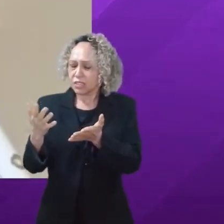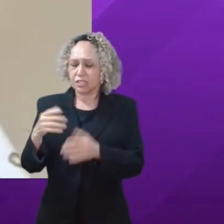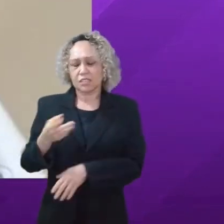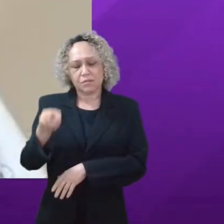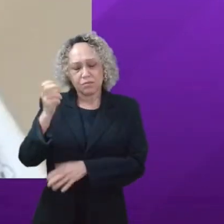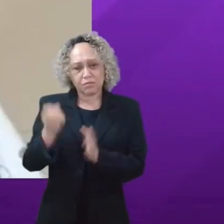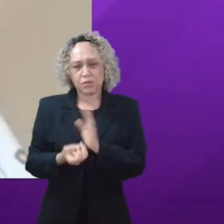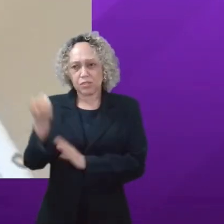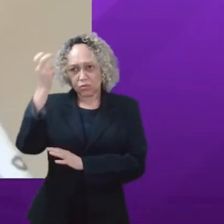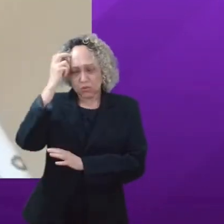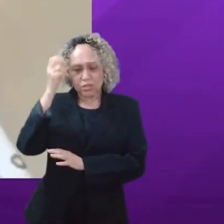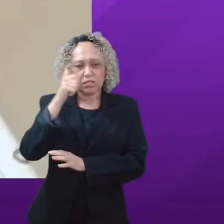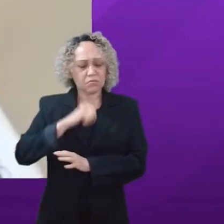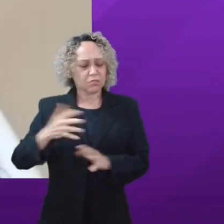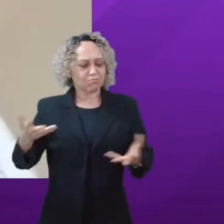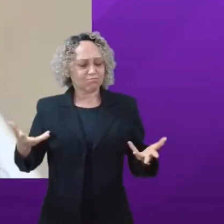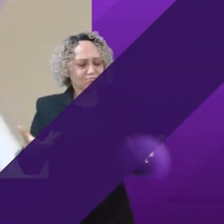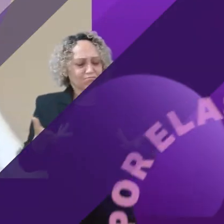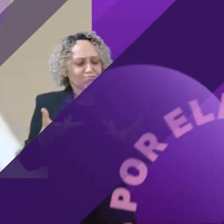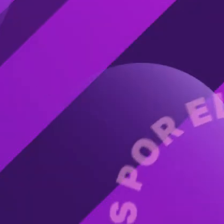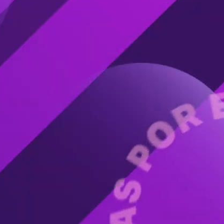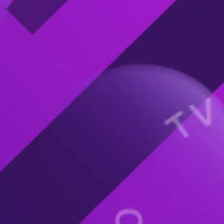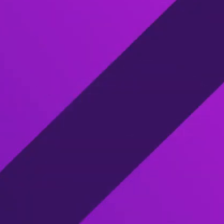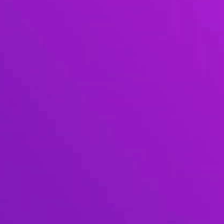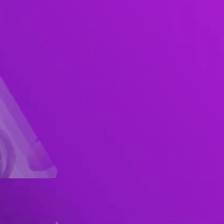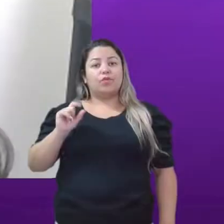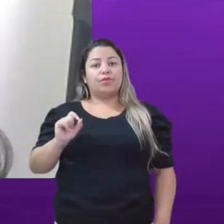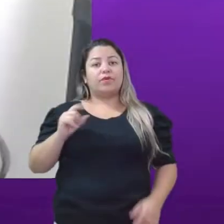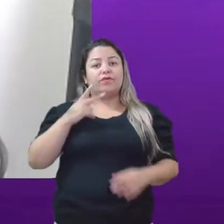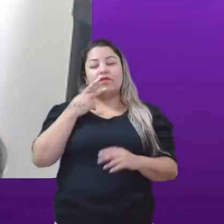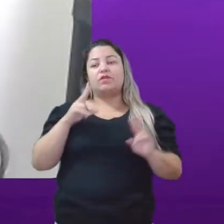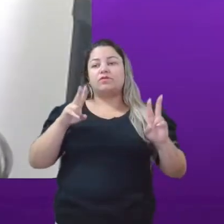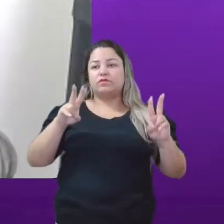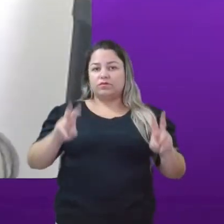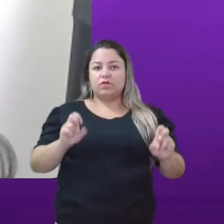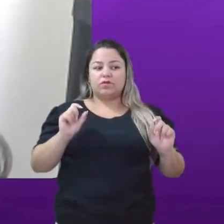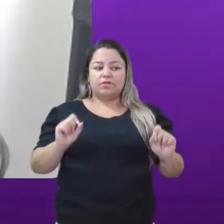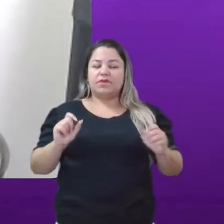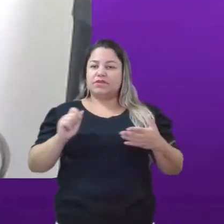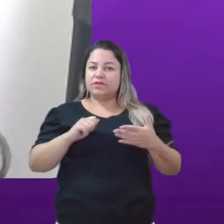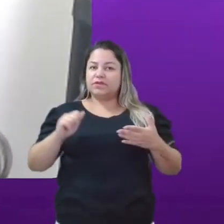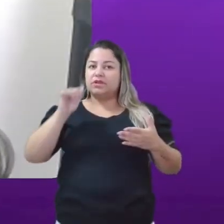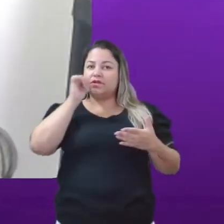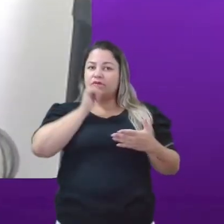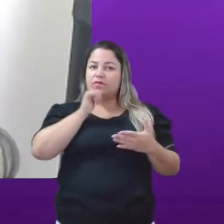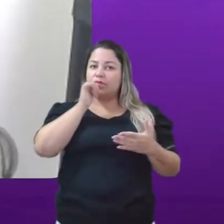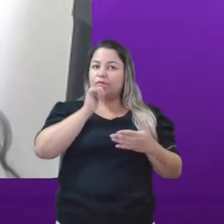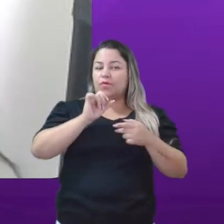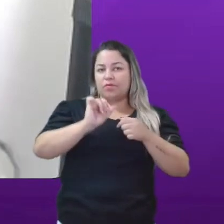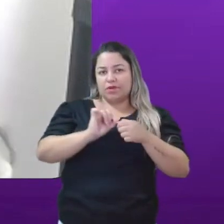de estrelas, cheio de potências criativas na produção cultural. Acho que falar de literatura escrita por mulheres,